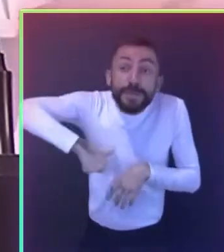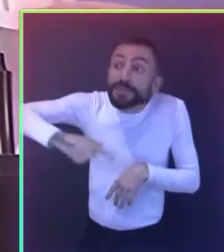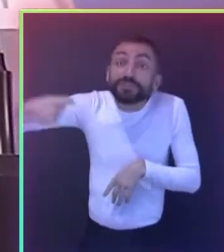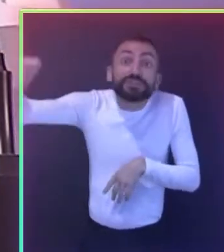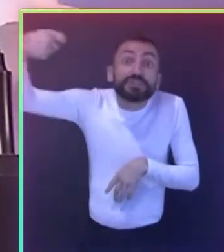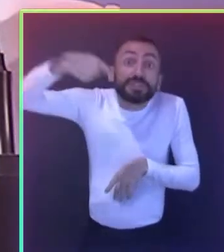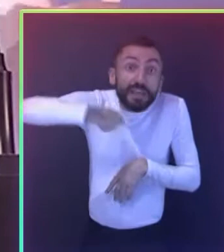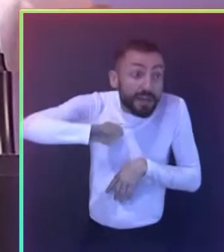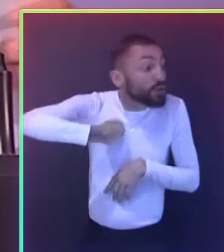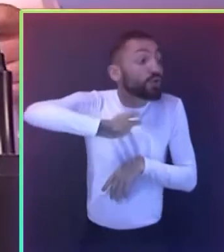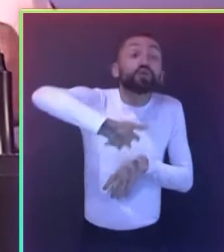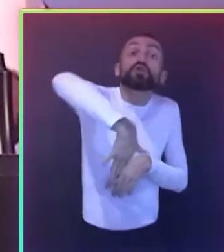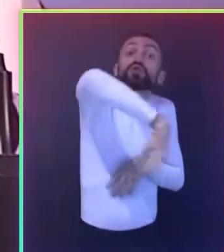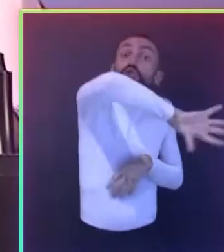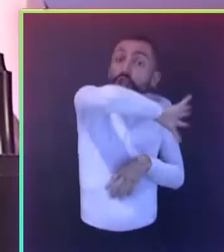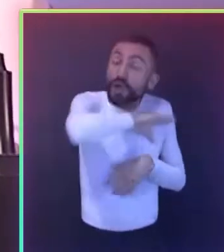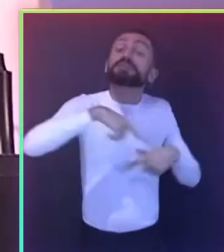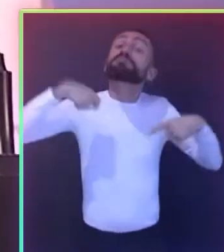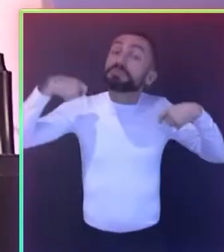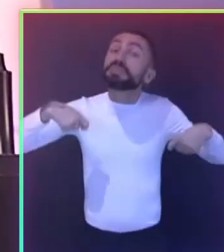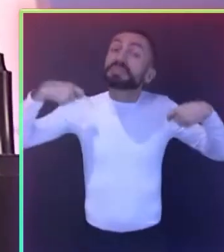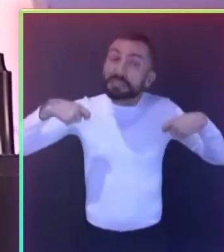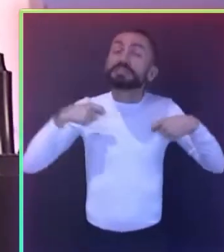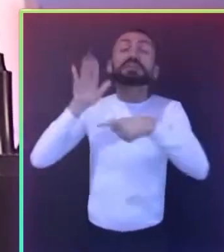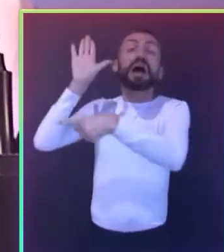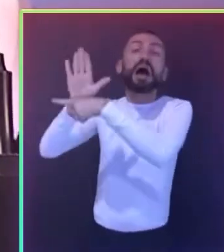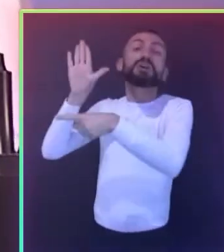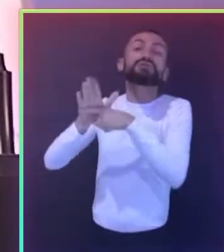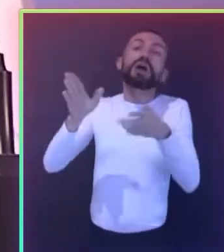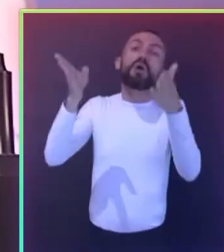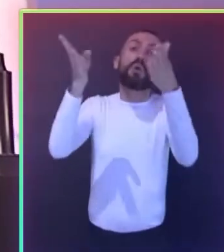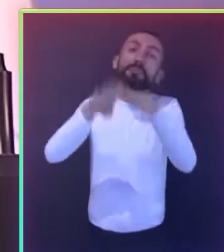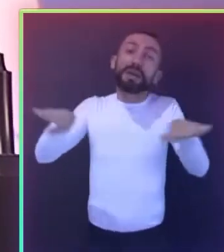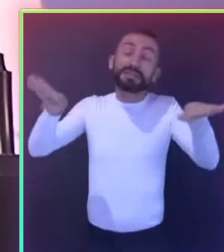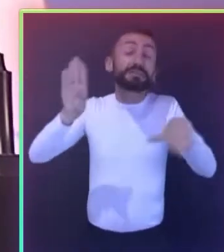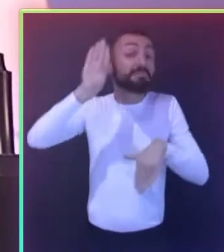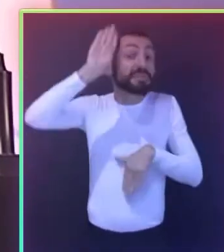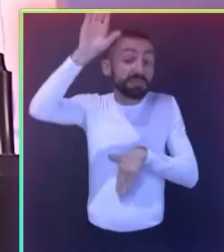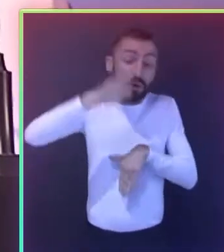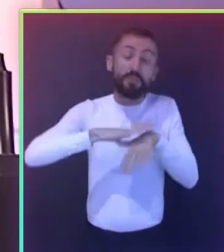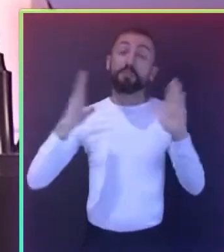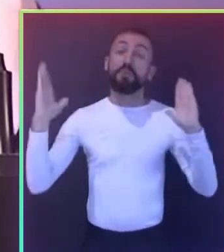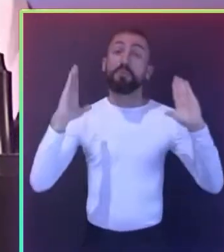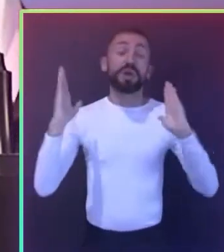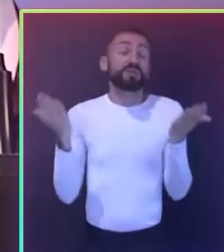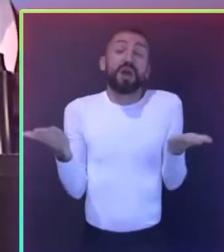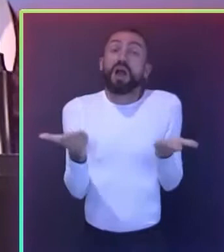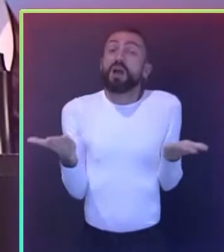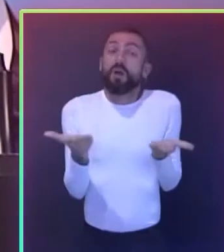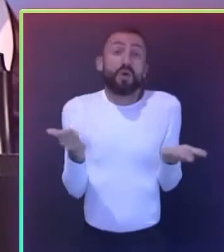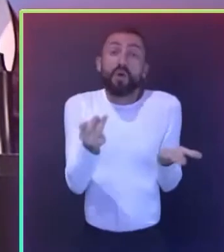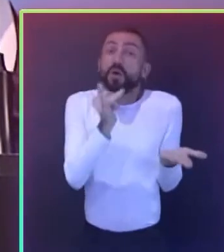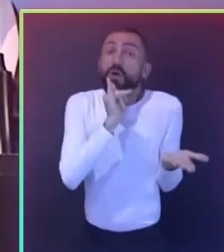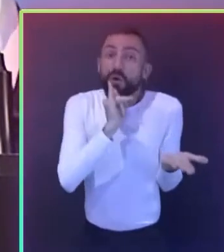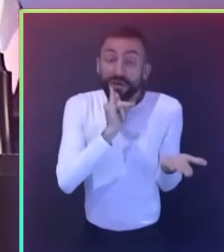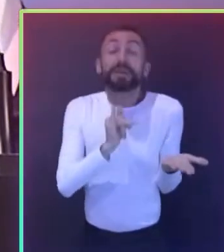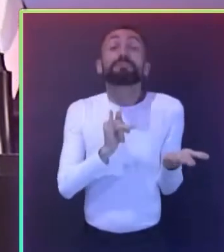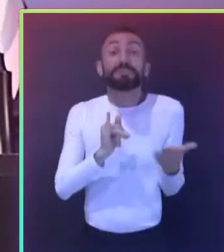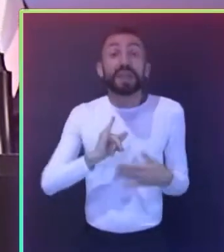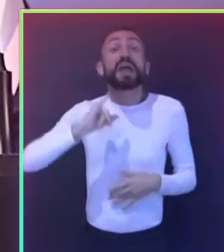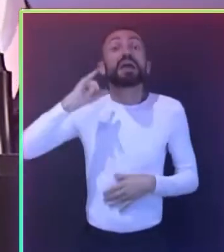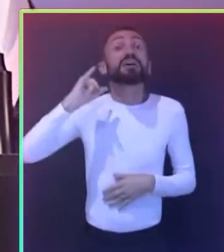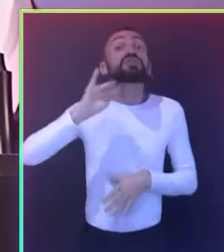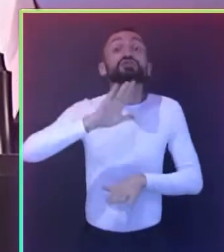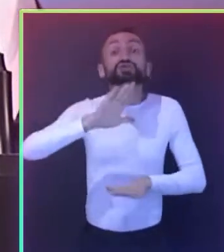espera muito particularmente no o dramático porque passamos não precisamos de coragem